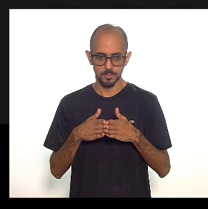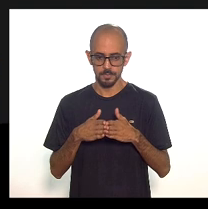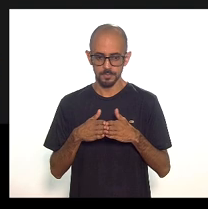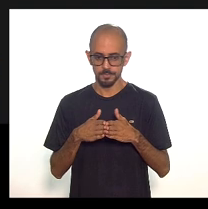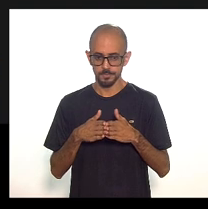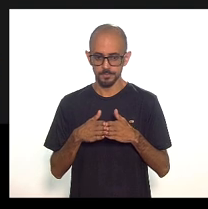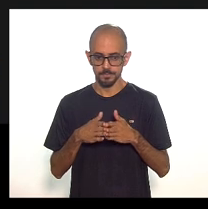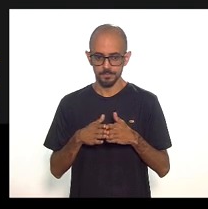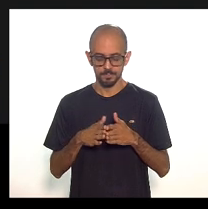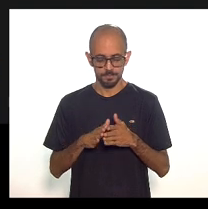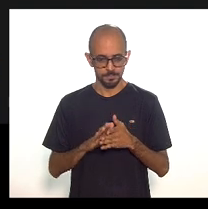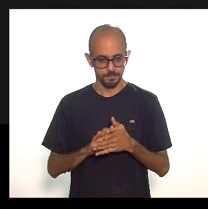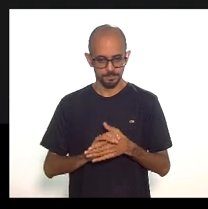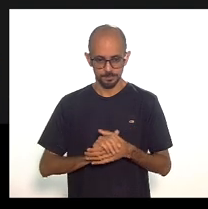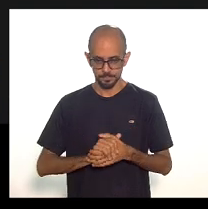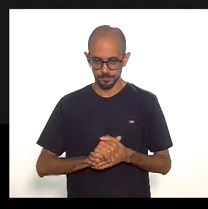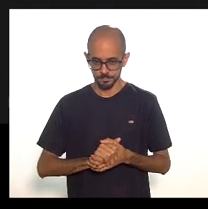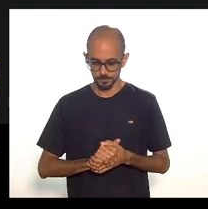presença.